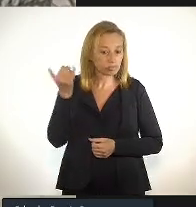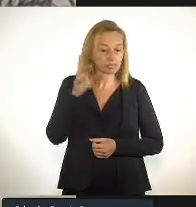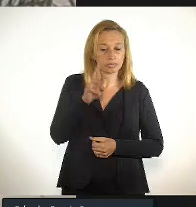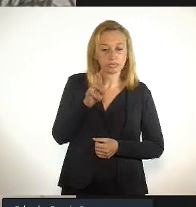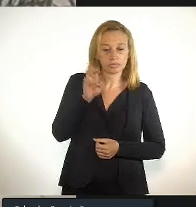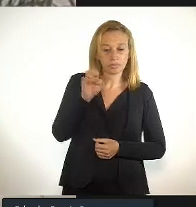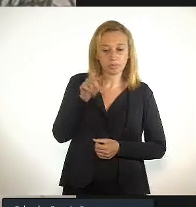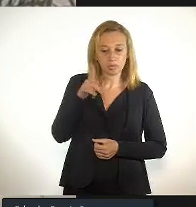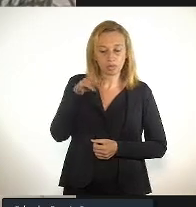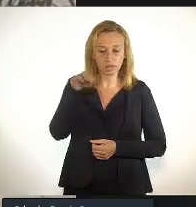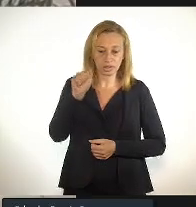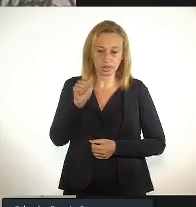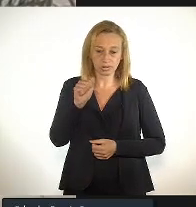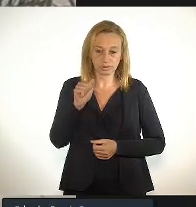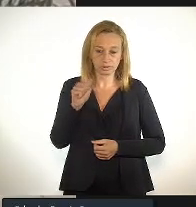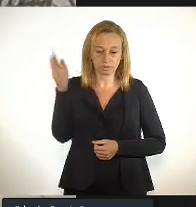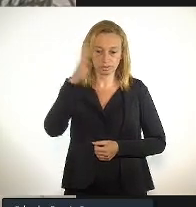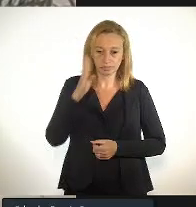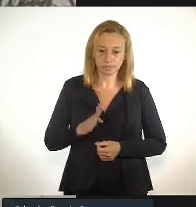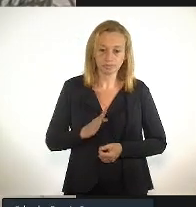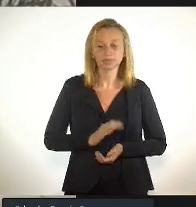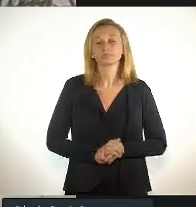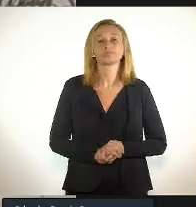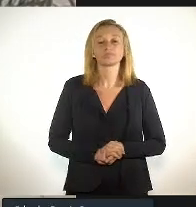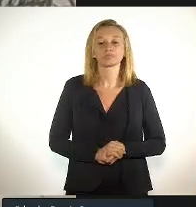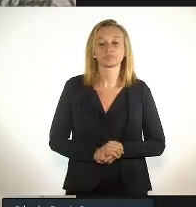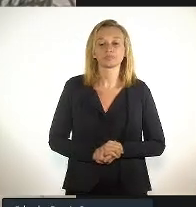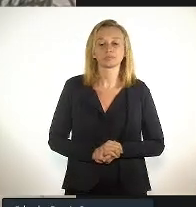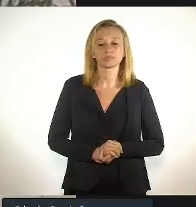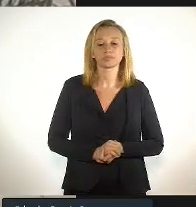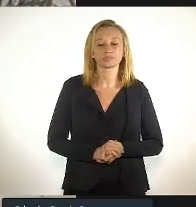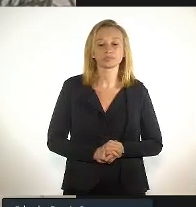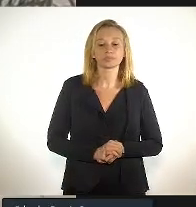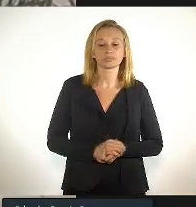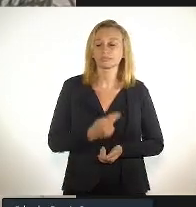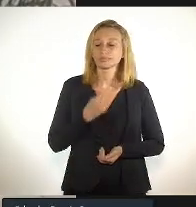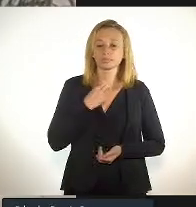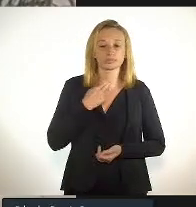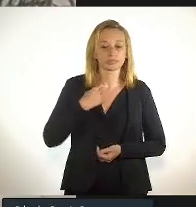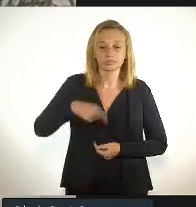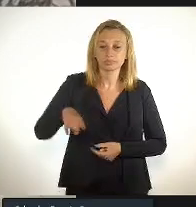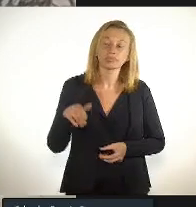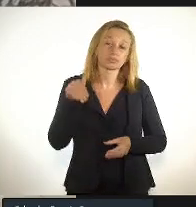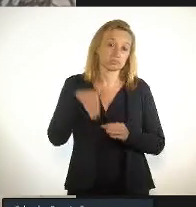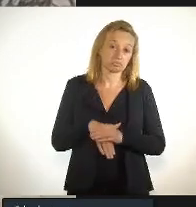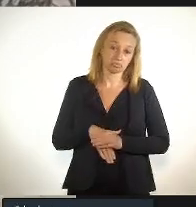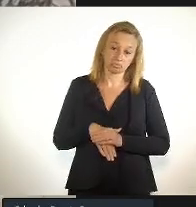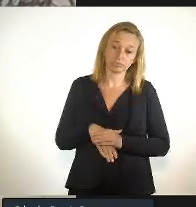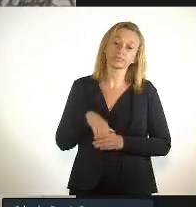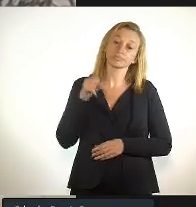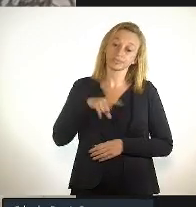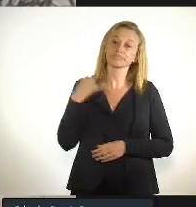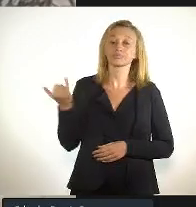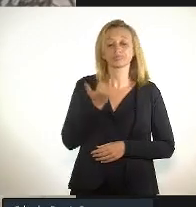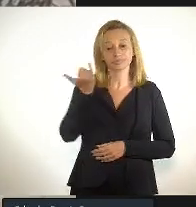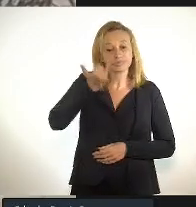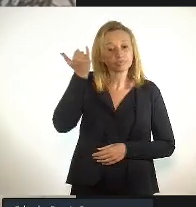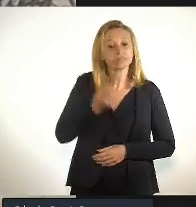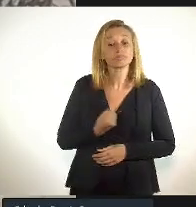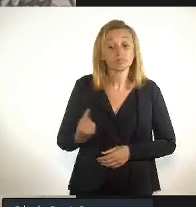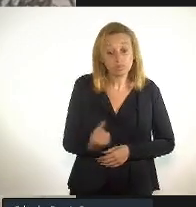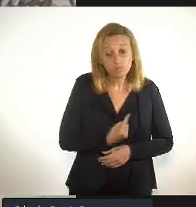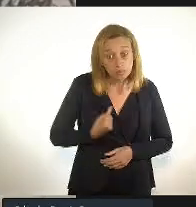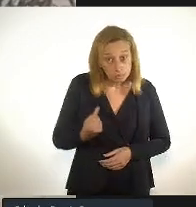Brasileira, ela tem inviabilizado, inclusive, o seu direito de votar. Então, é muito importante que